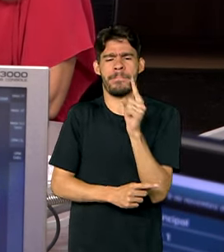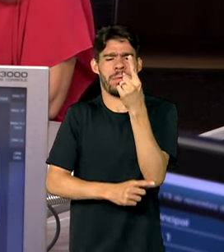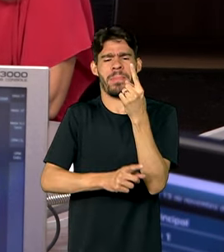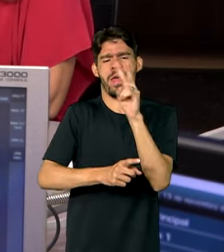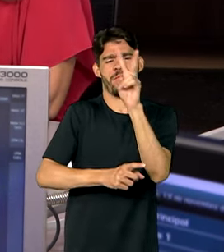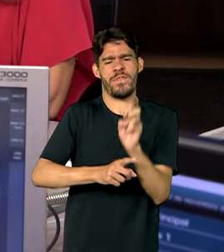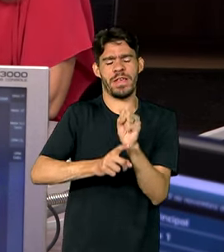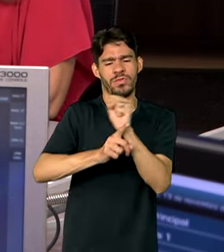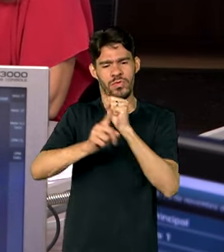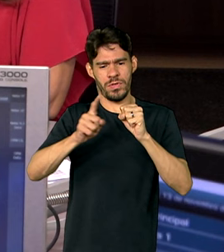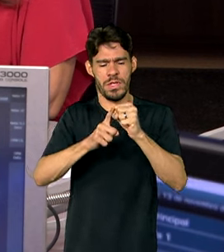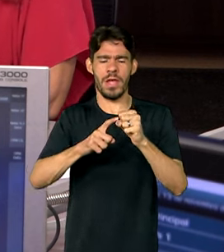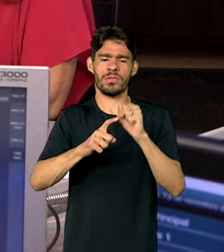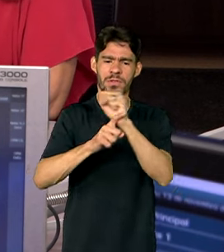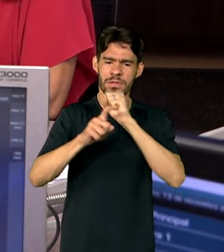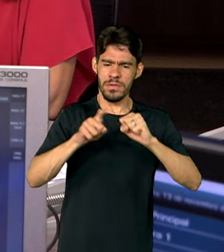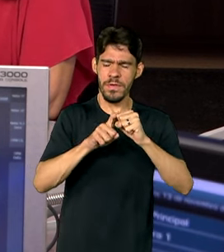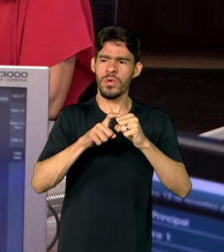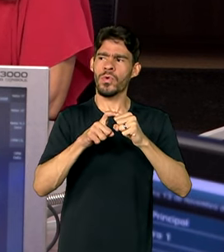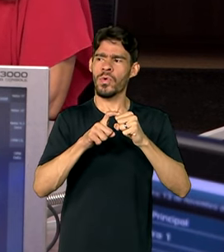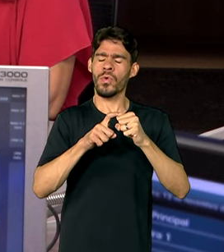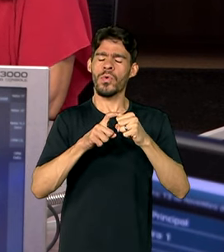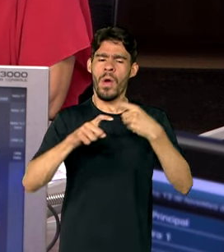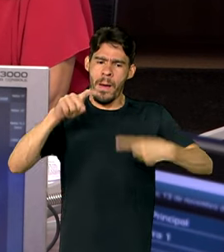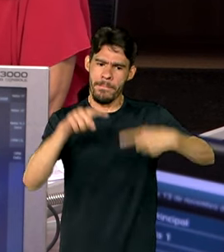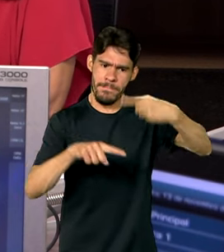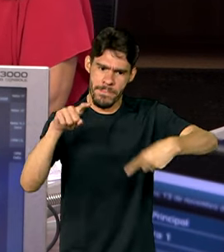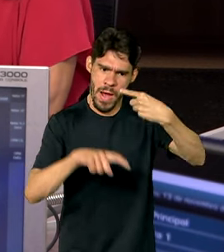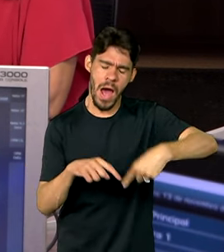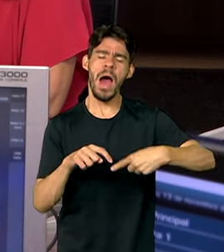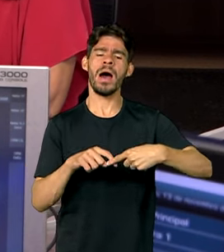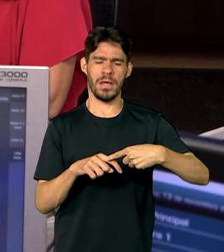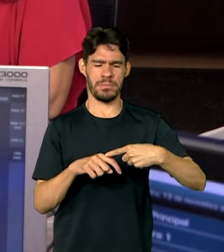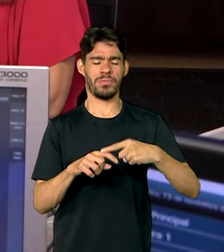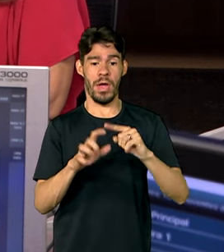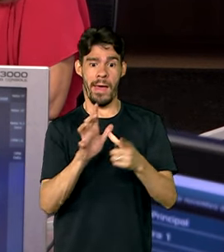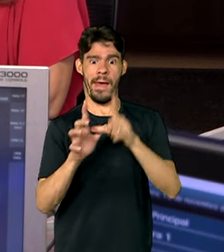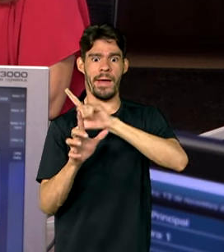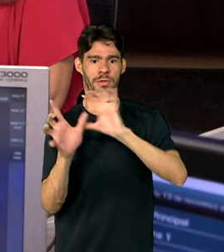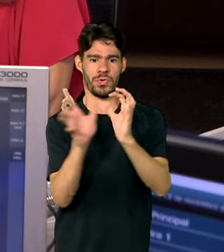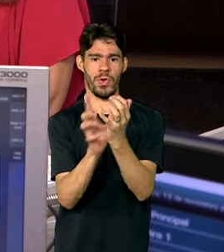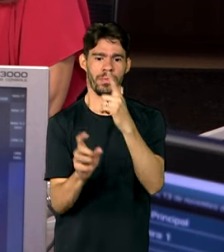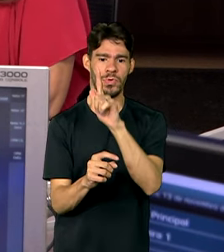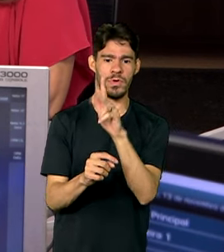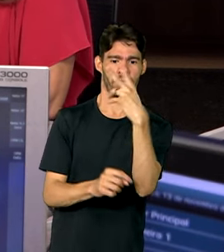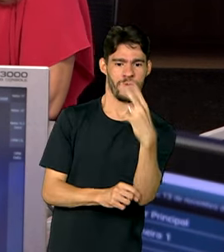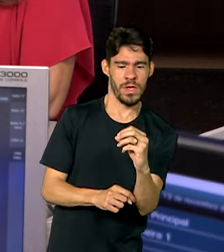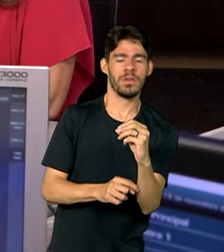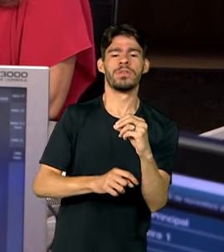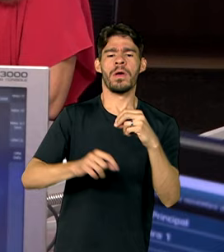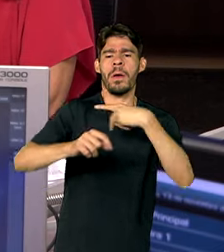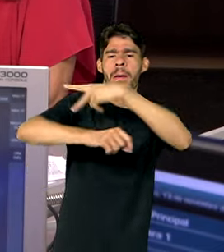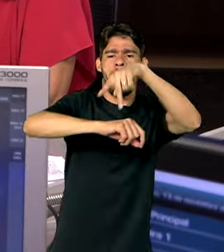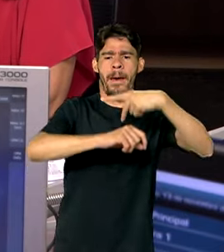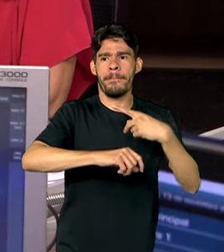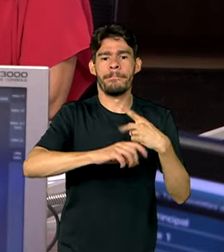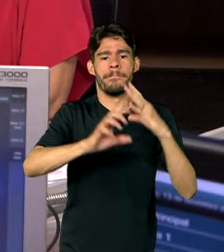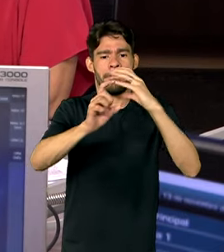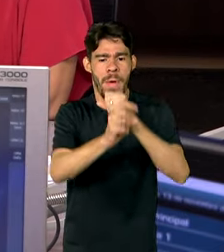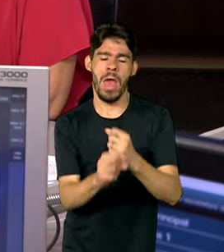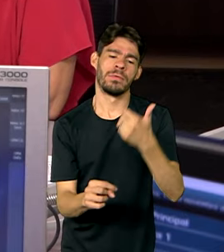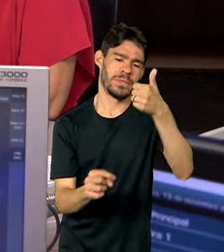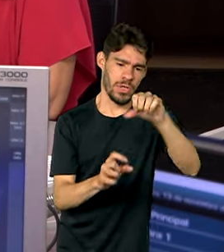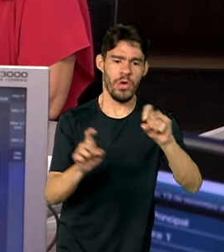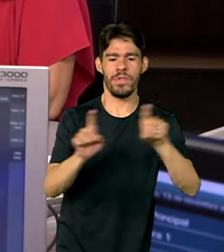civil participa do debate antes da cúpula do G20, que reúne as 19 maiores economias do mundo, além da